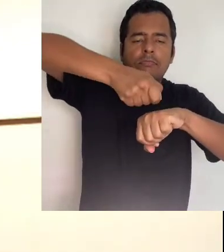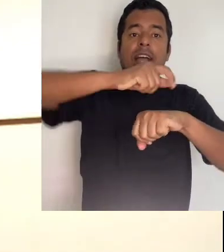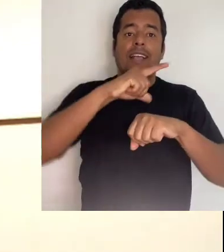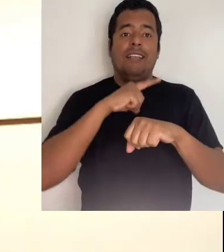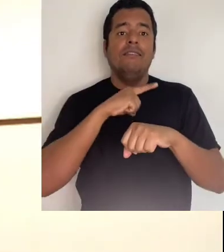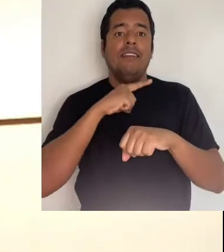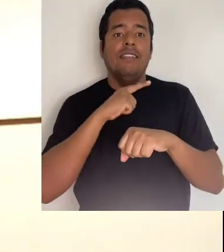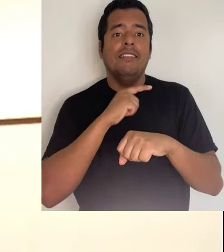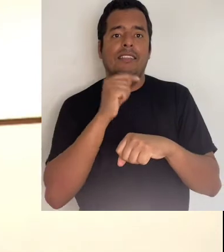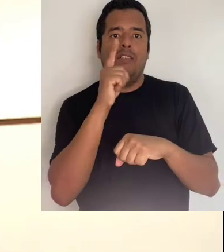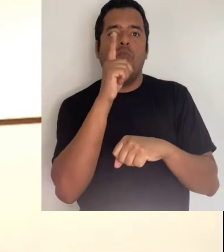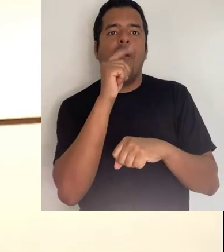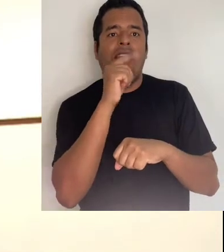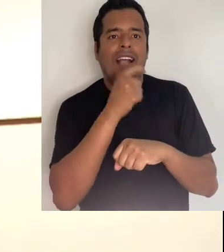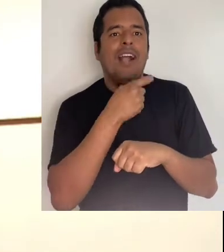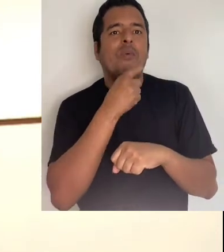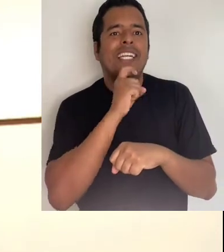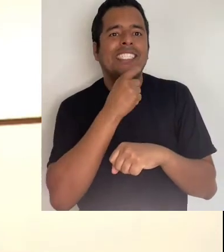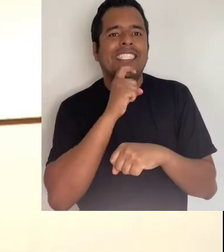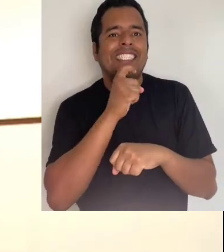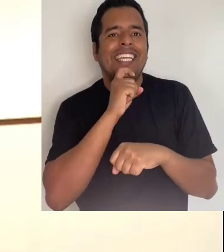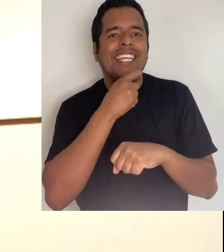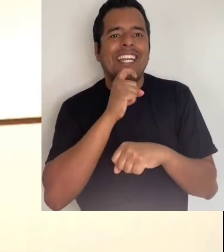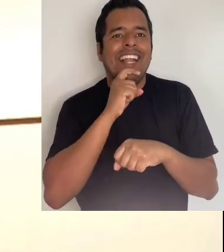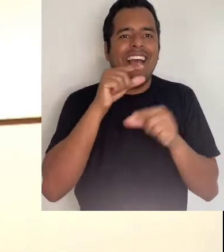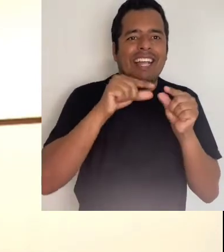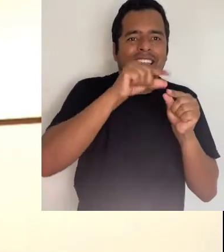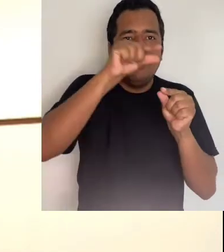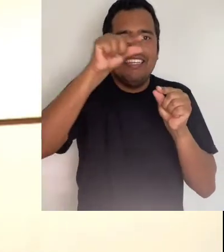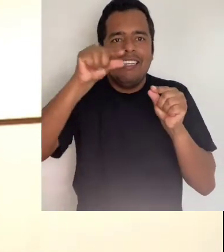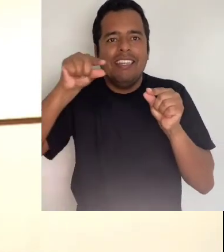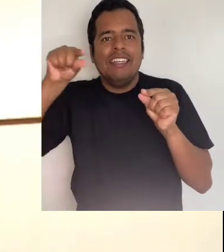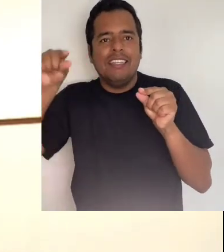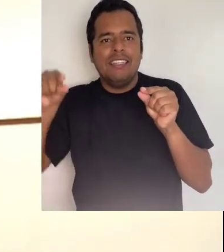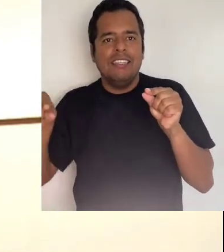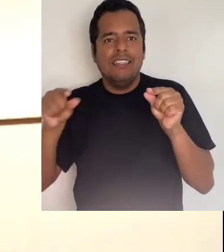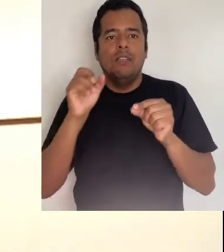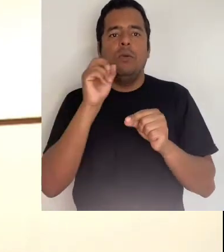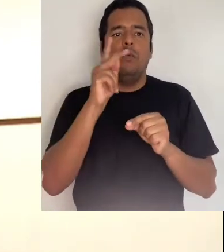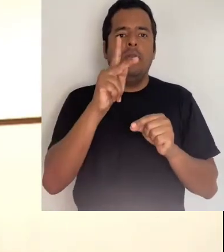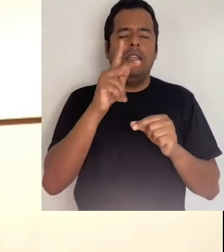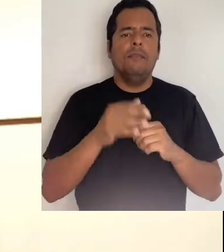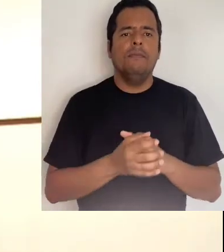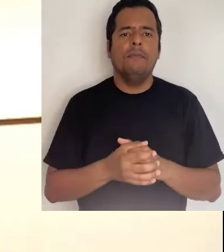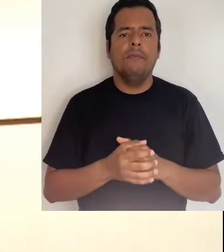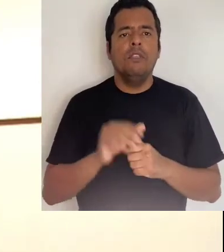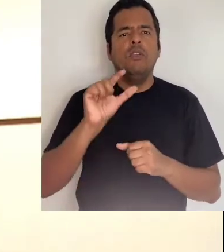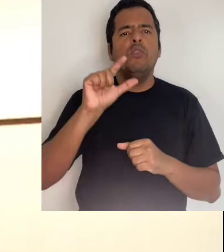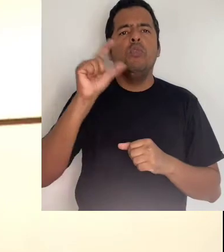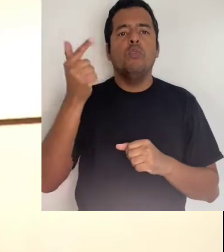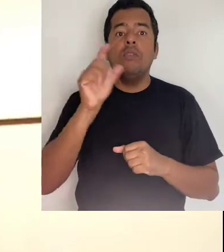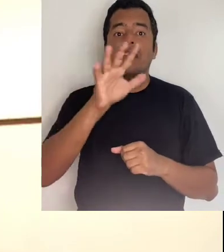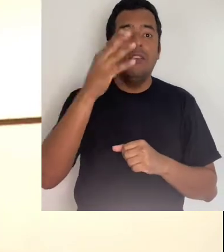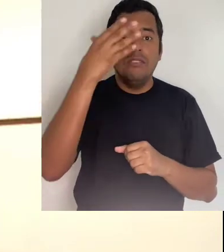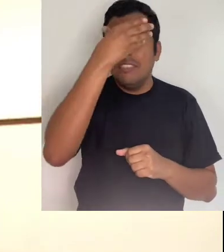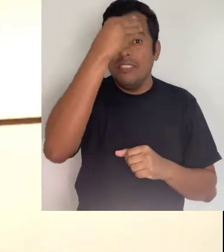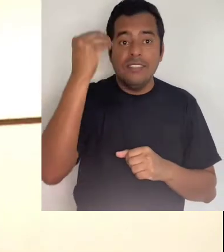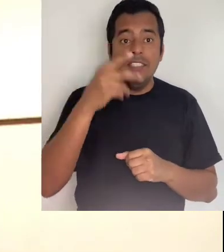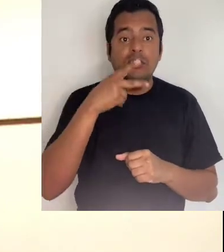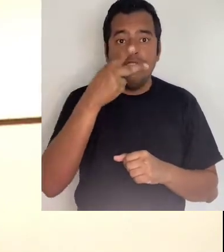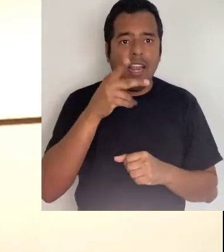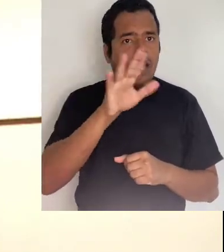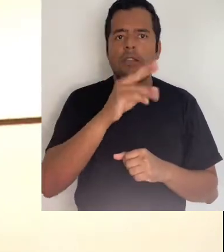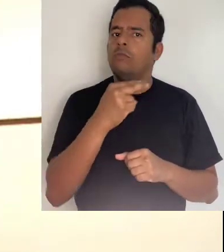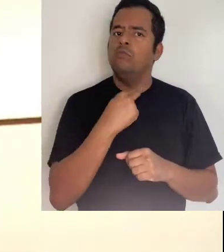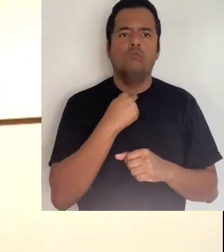a torneira aqui, aí você vai ter o resfriamento de água, ok? O que mais que eu preciso saber?